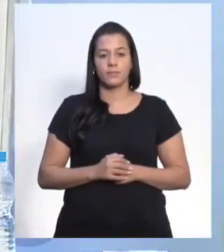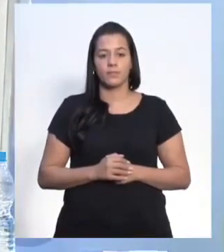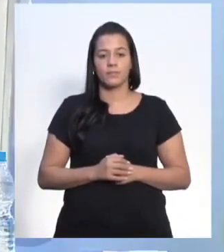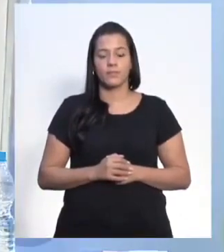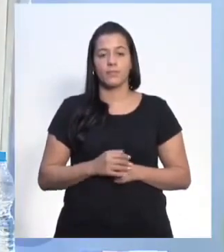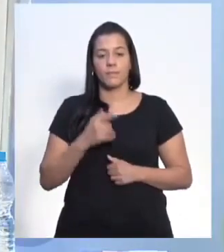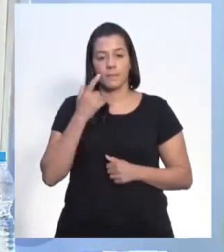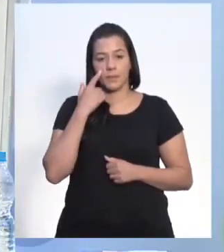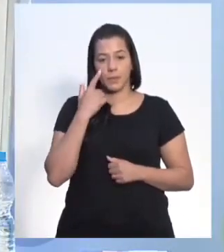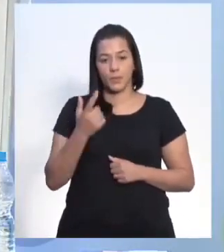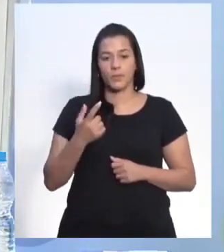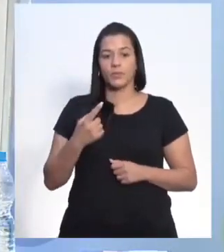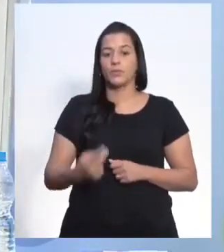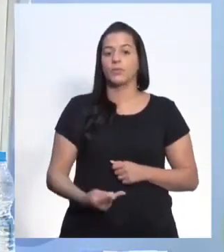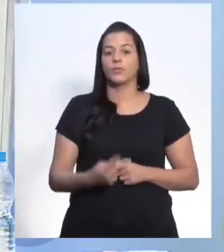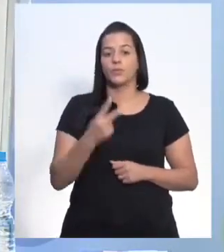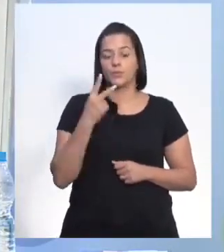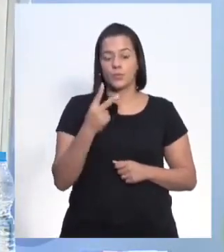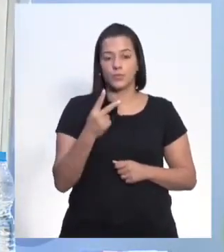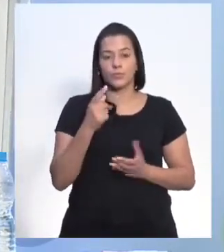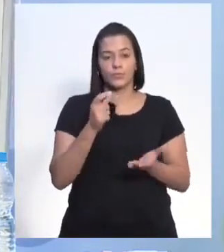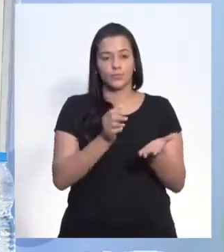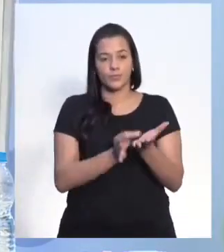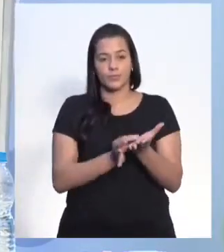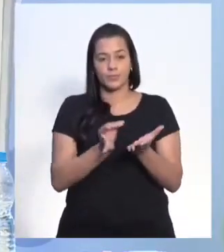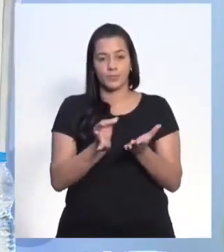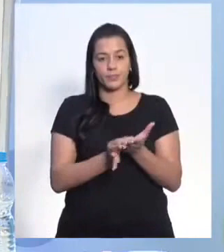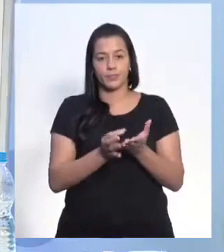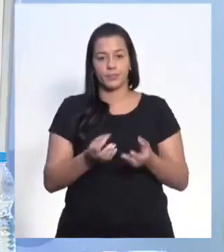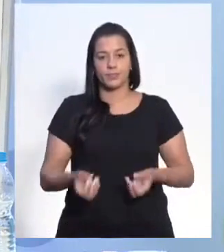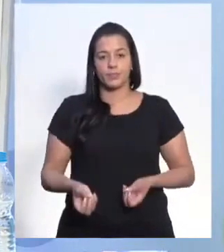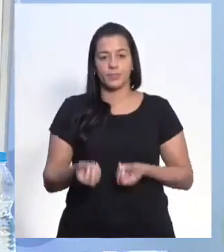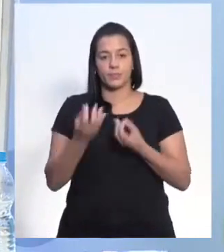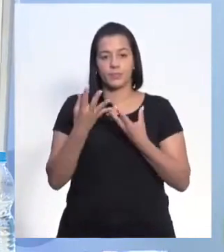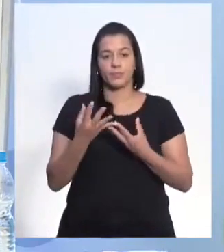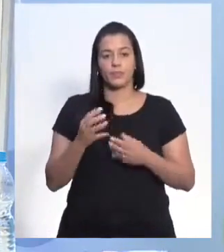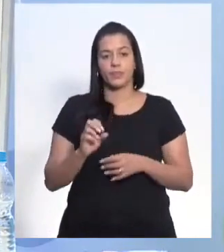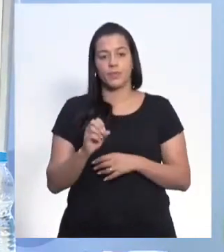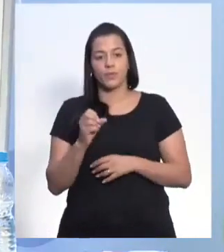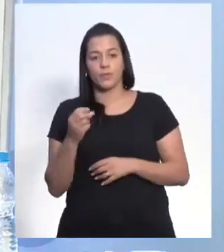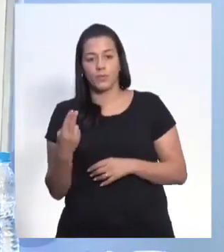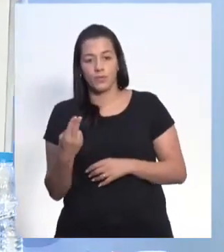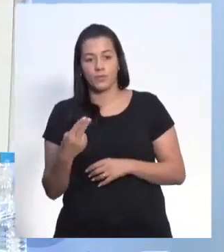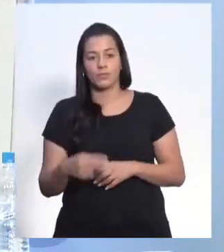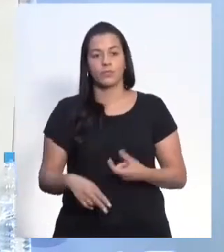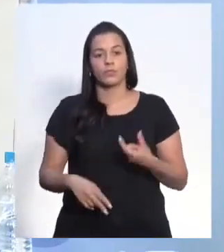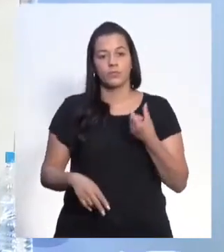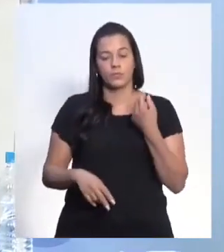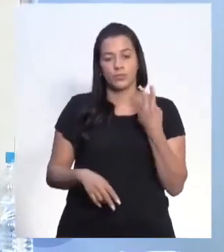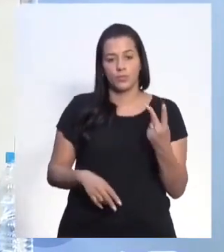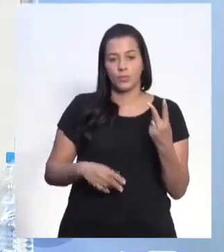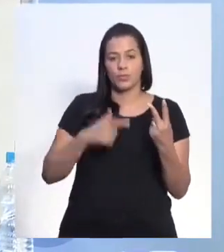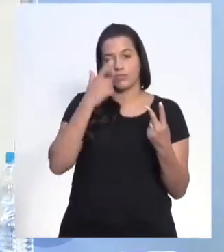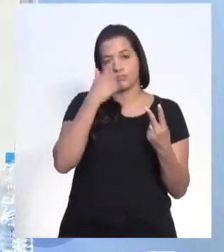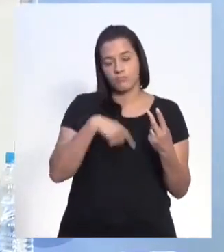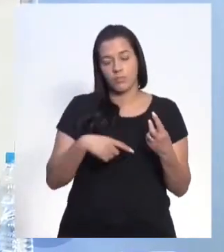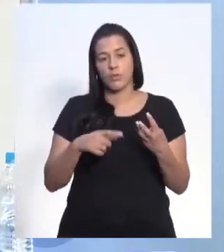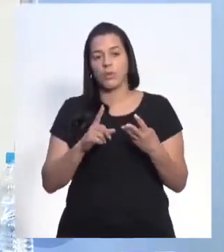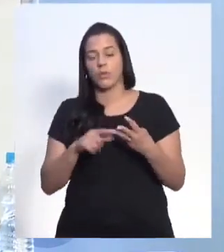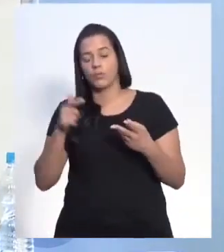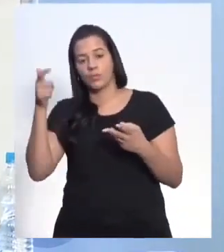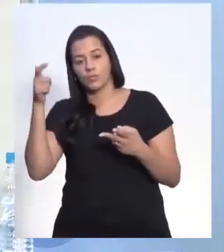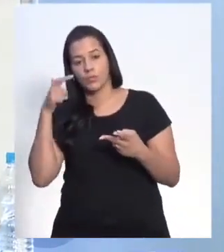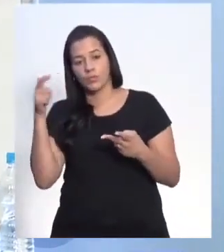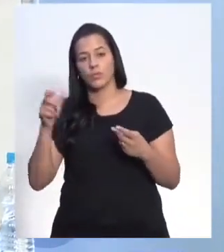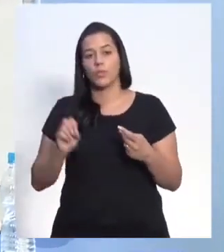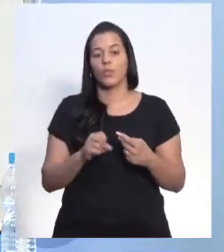quê? A gente tá falando em duas moedas. Quando eu jogo duas moedas, ou a gente vai ter duas caras, ou duas coroas,